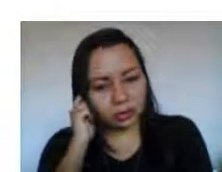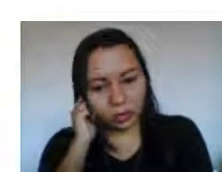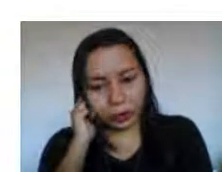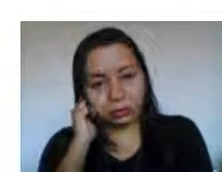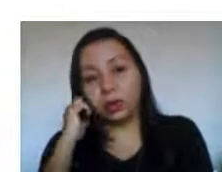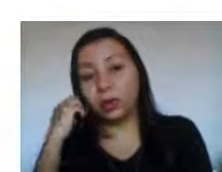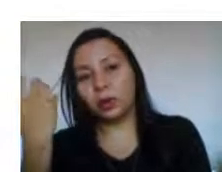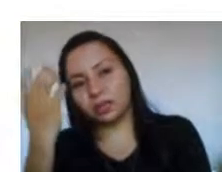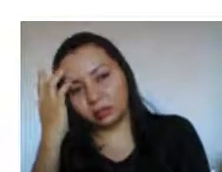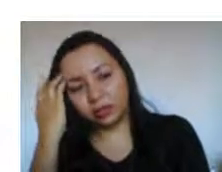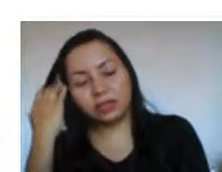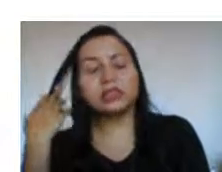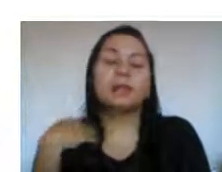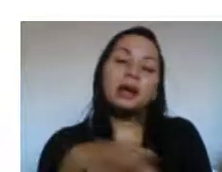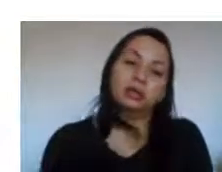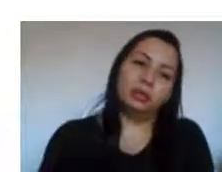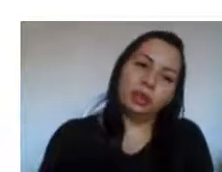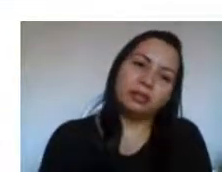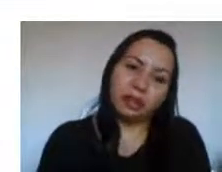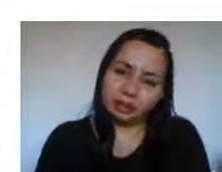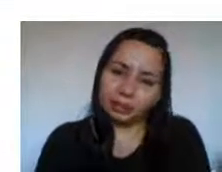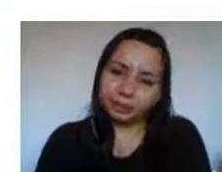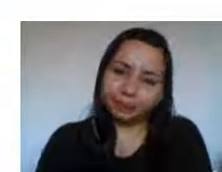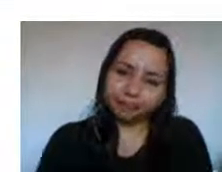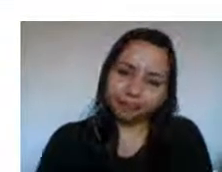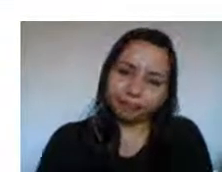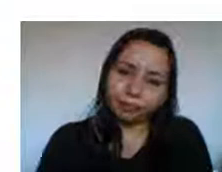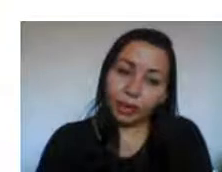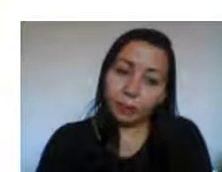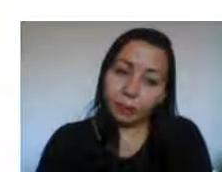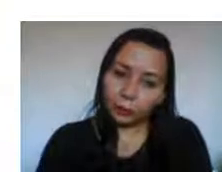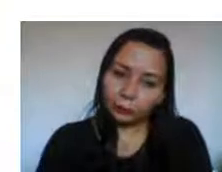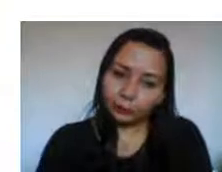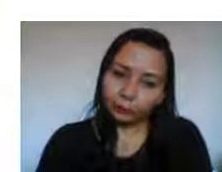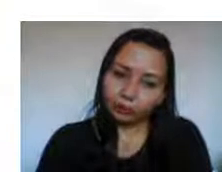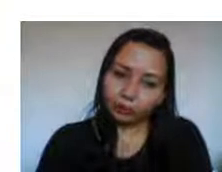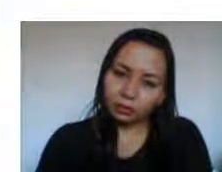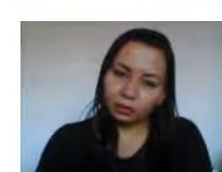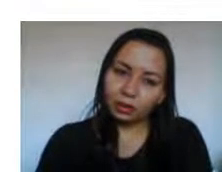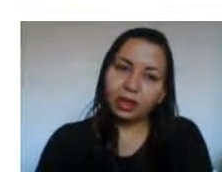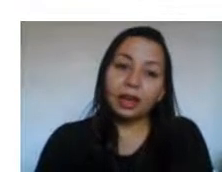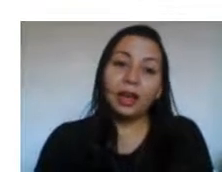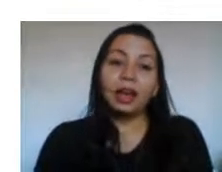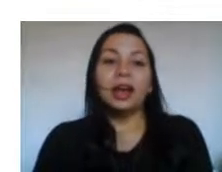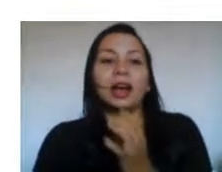causa, o que provoca, o que pode ser feito esses impactos ambientais? Bom,